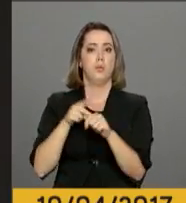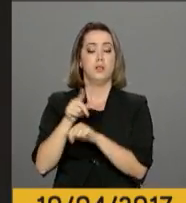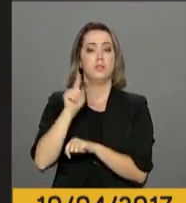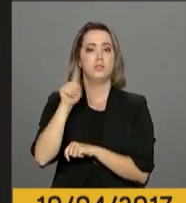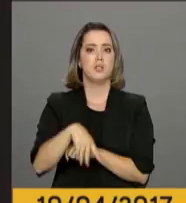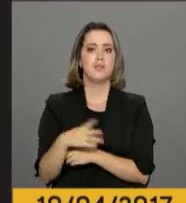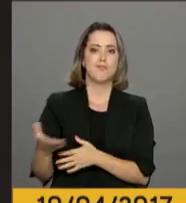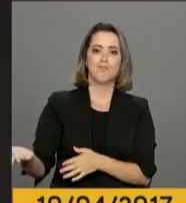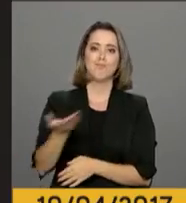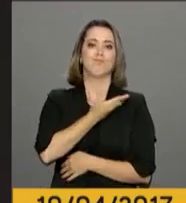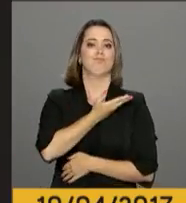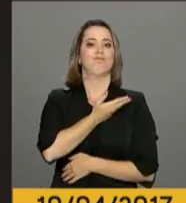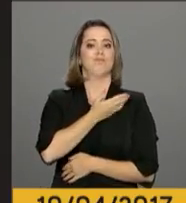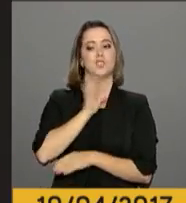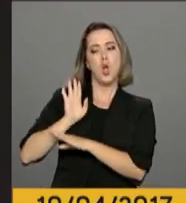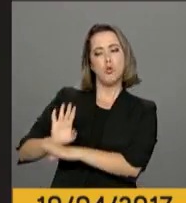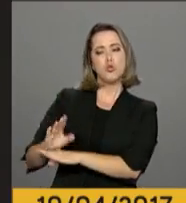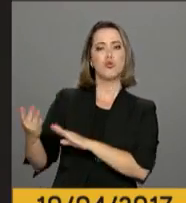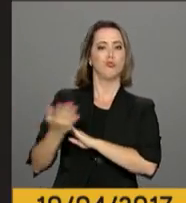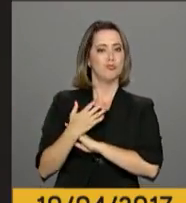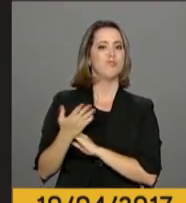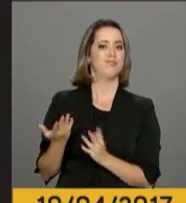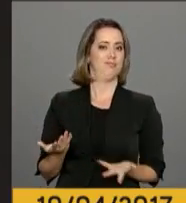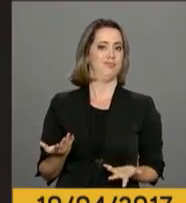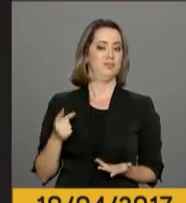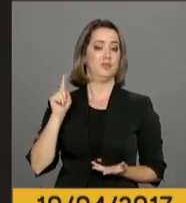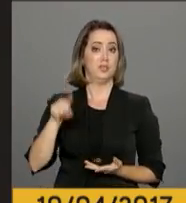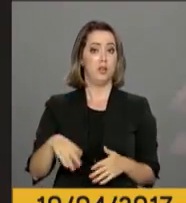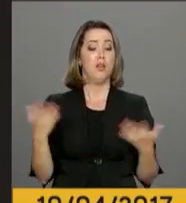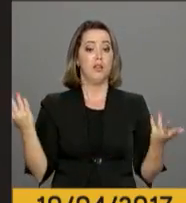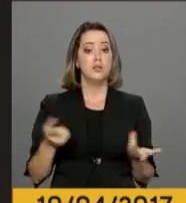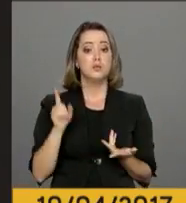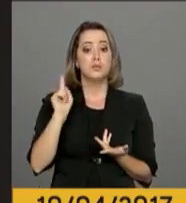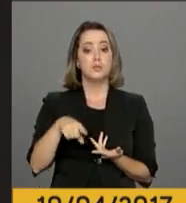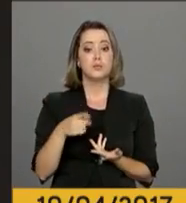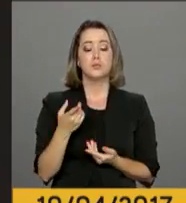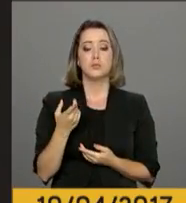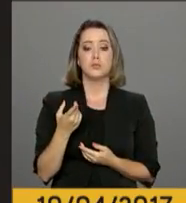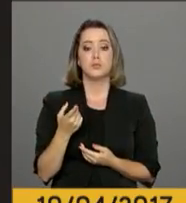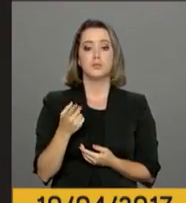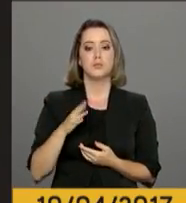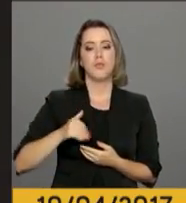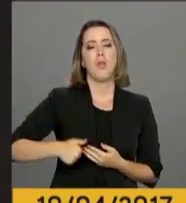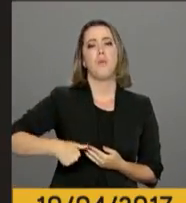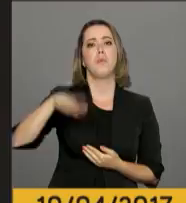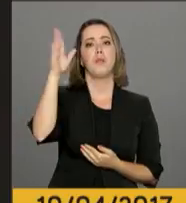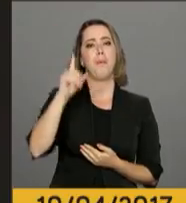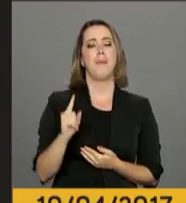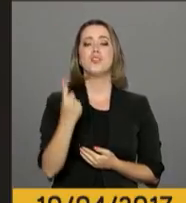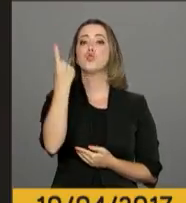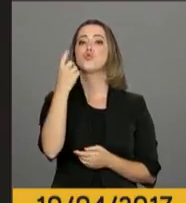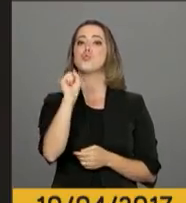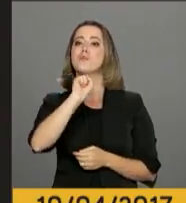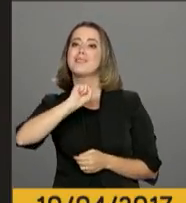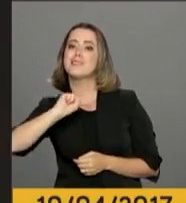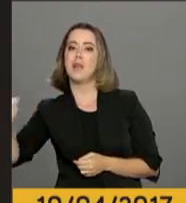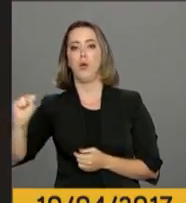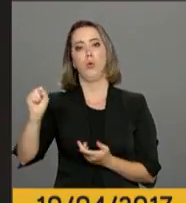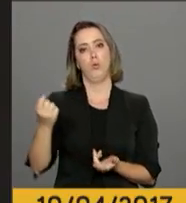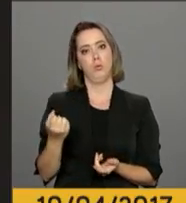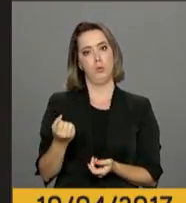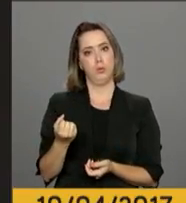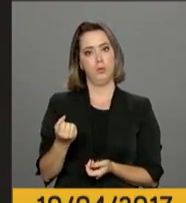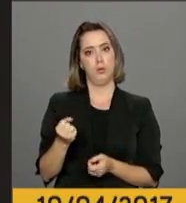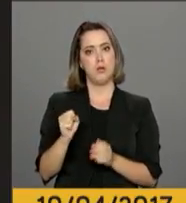de fraternidade, de solidariedade, e são, vou dizer o óbvio, há mais de um século.